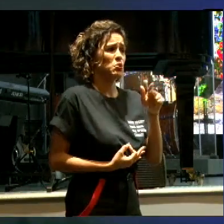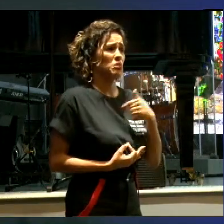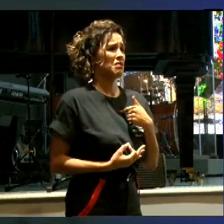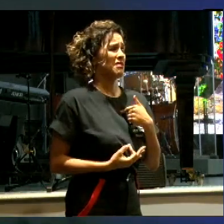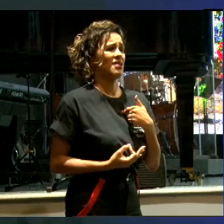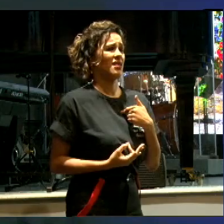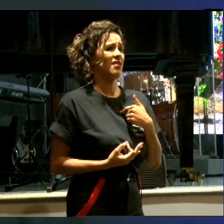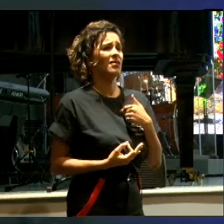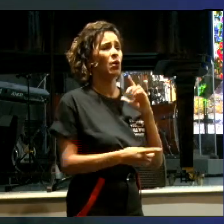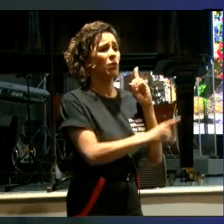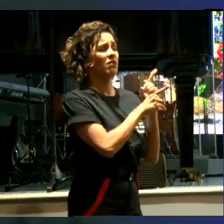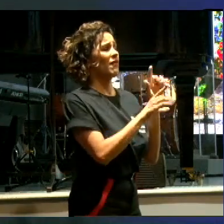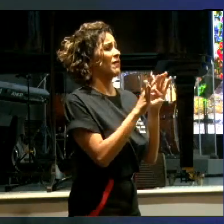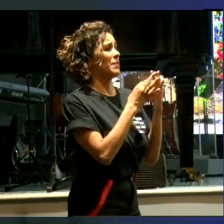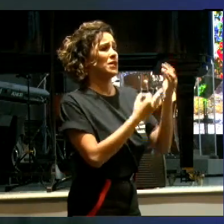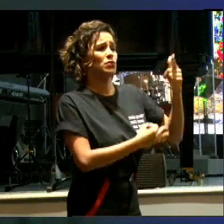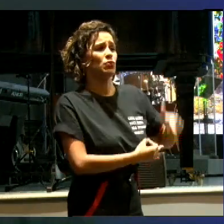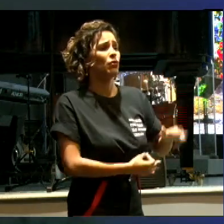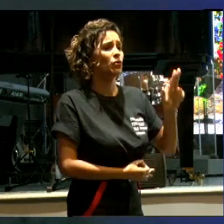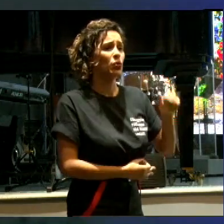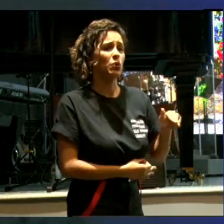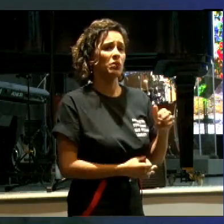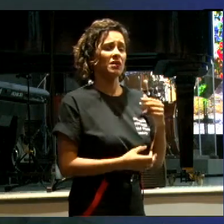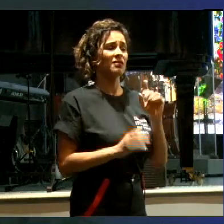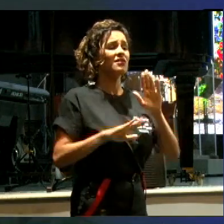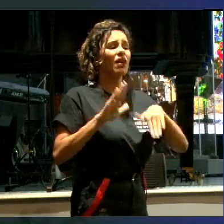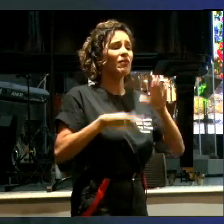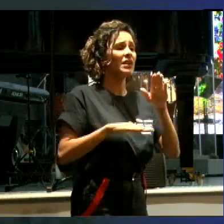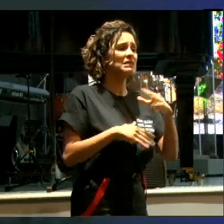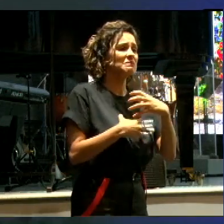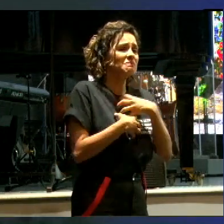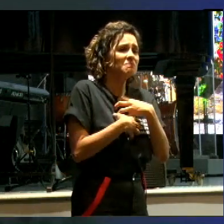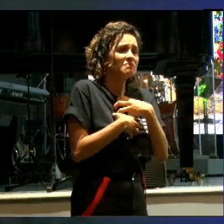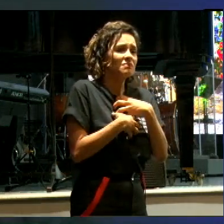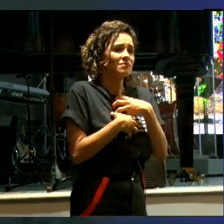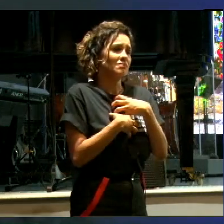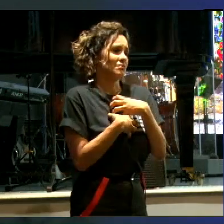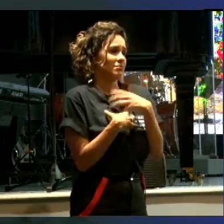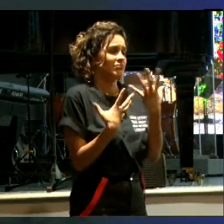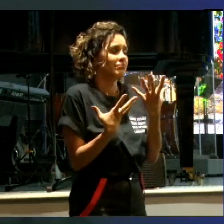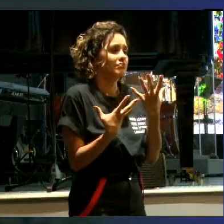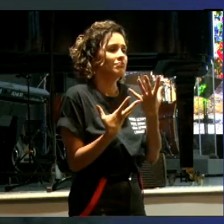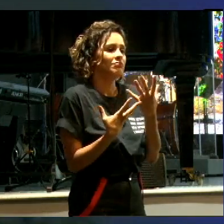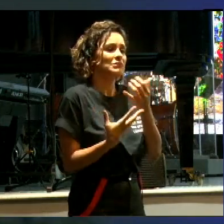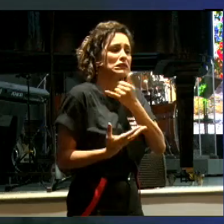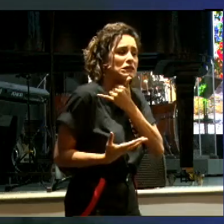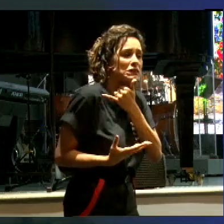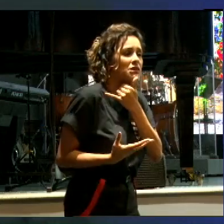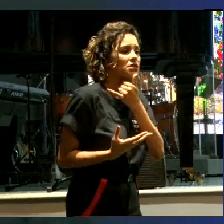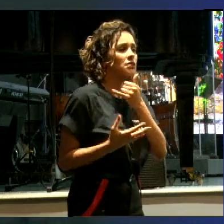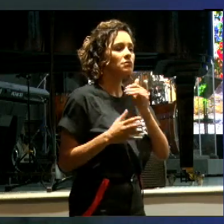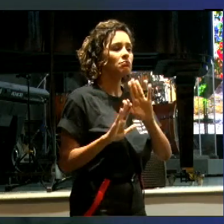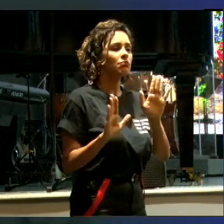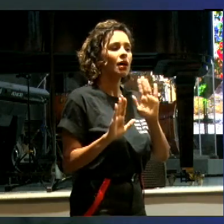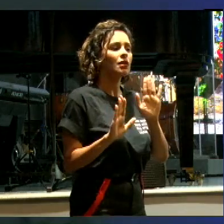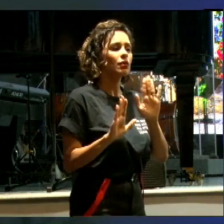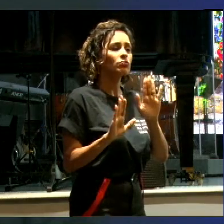eu estou aqui aprisionada. Ela poderia ter azedado o coração dela, mas ela olhou para esse homem e ela teve